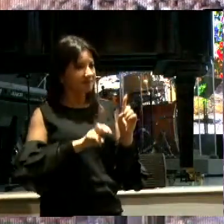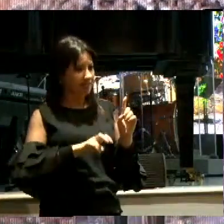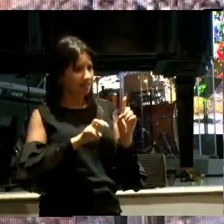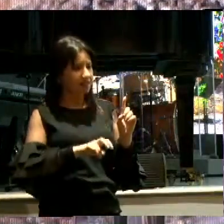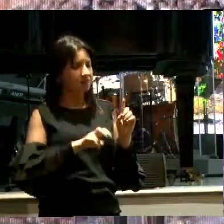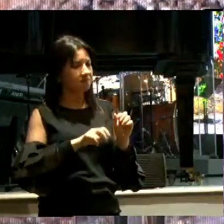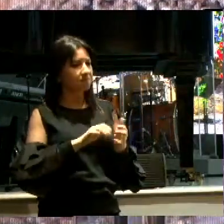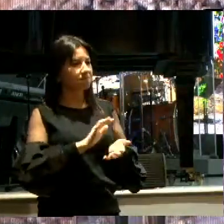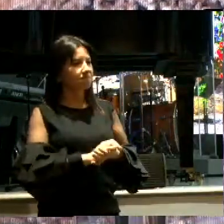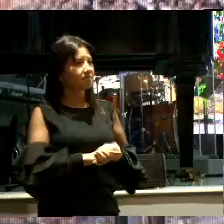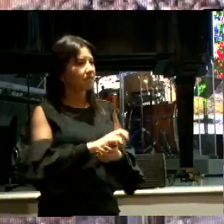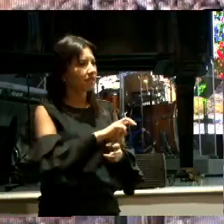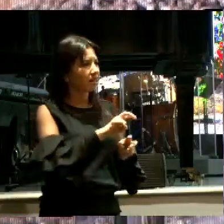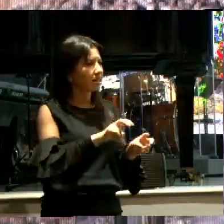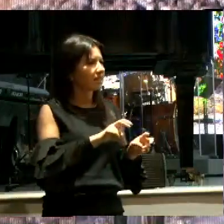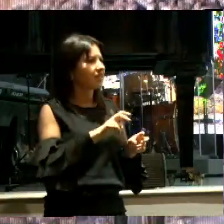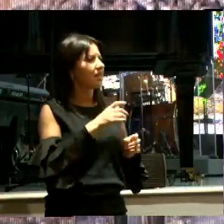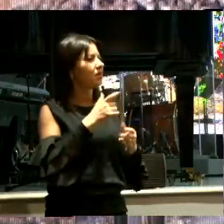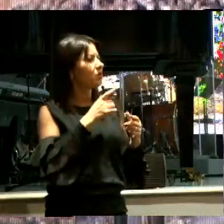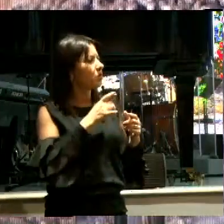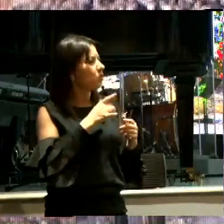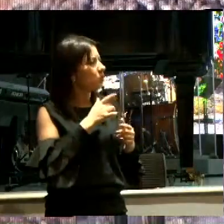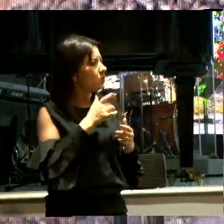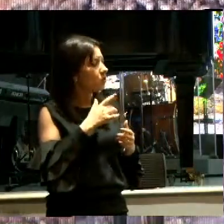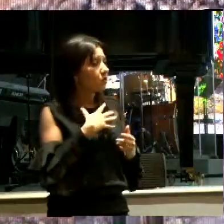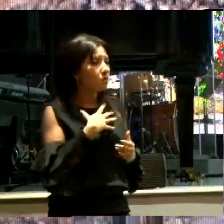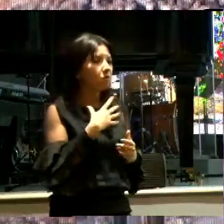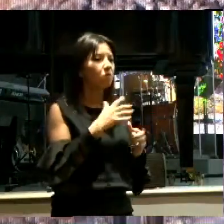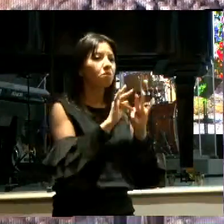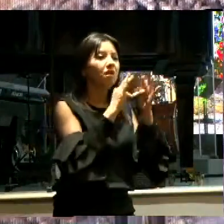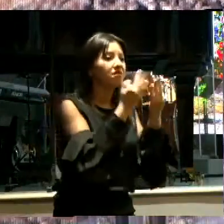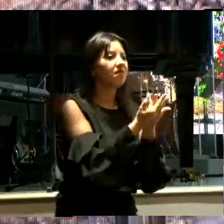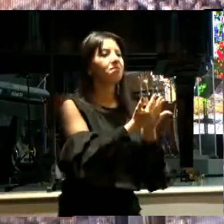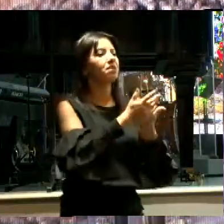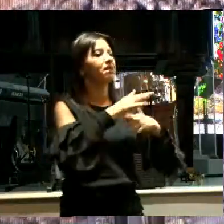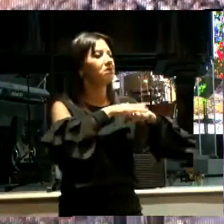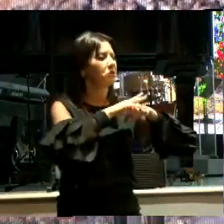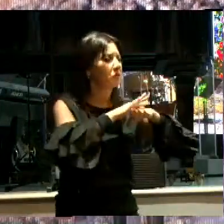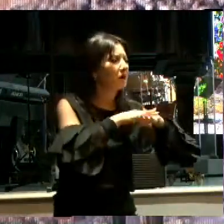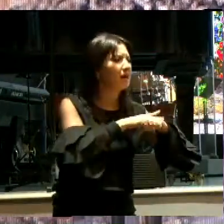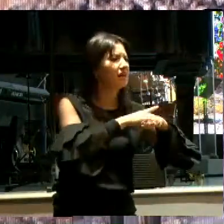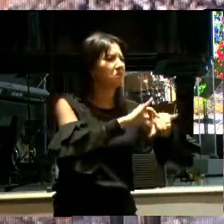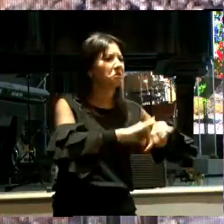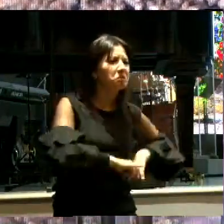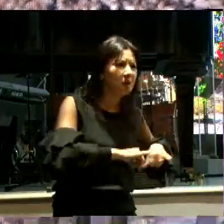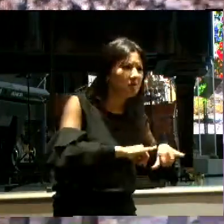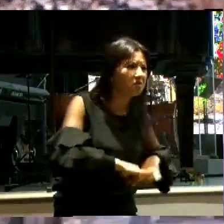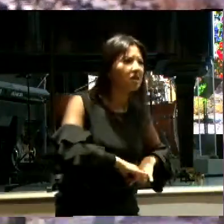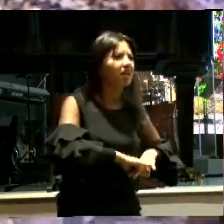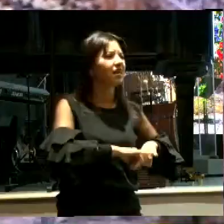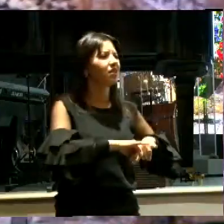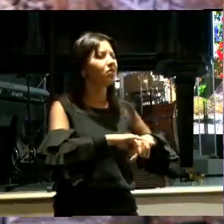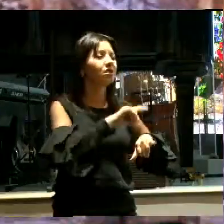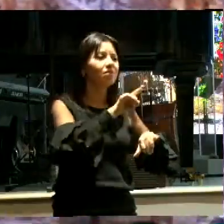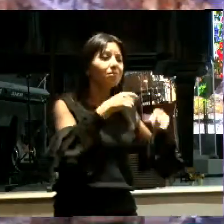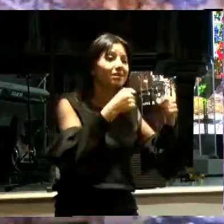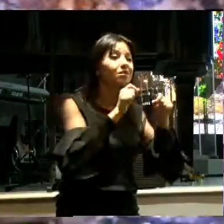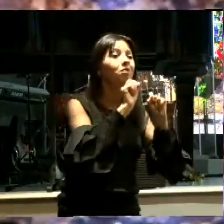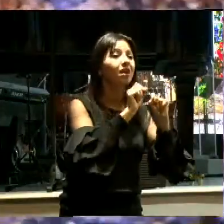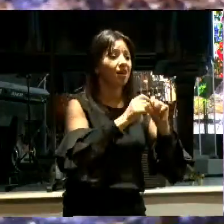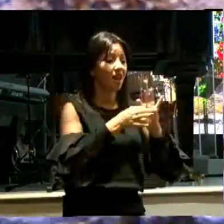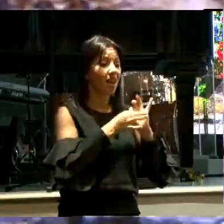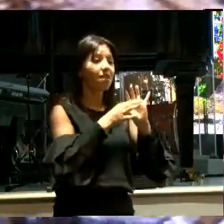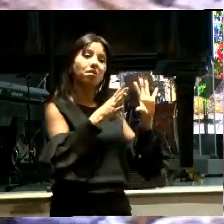sofrendo, libera. Libera, sabe por quê? Porque se eu te pedir para fazer um resumo do que foi tua